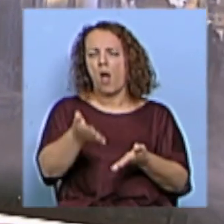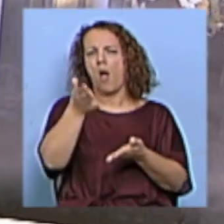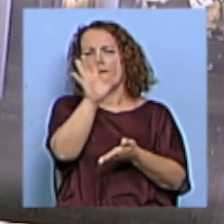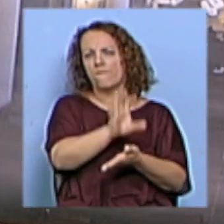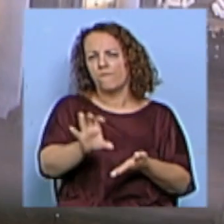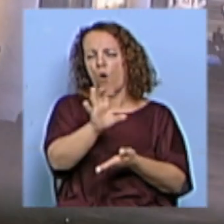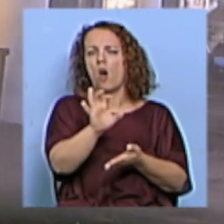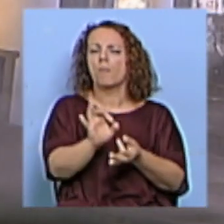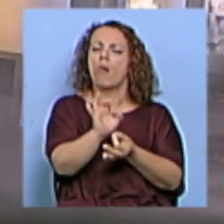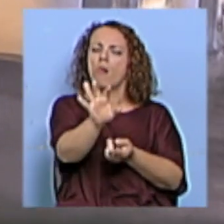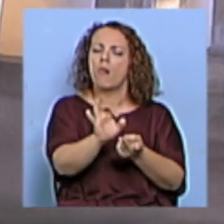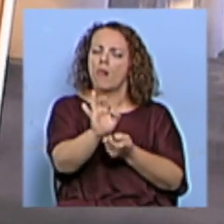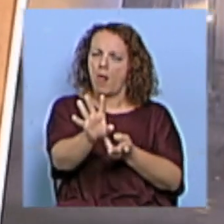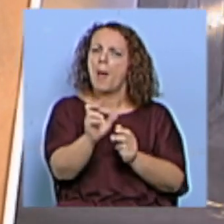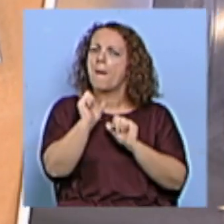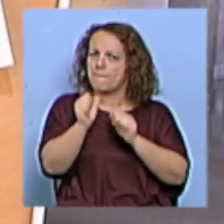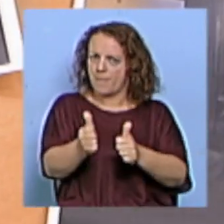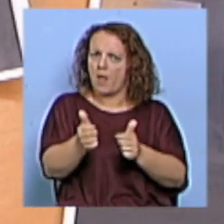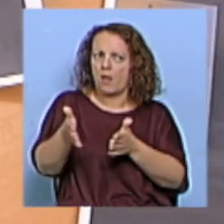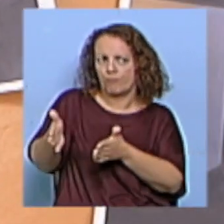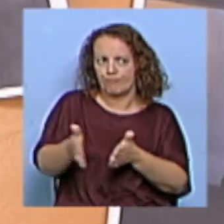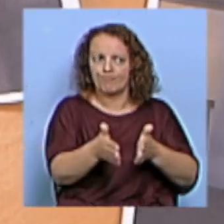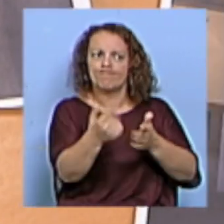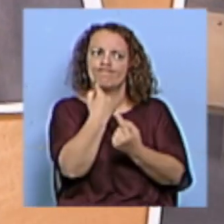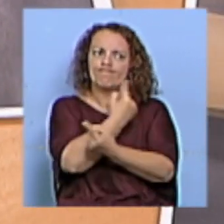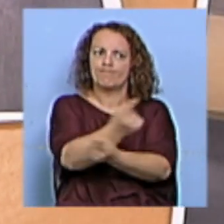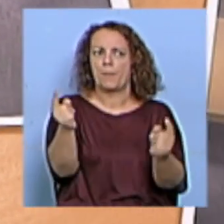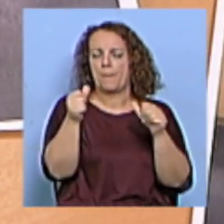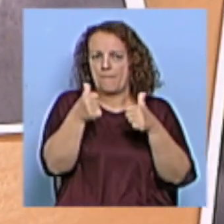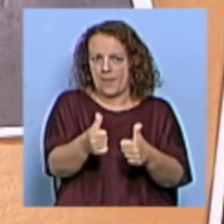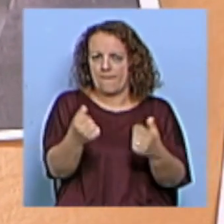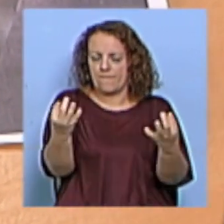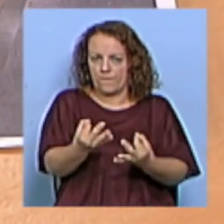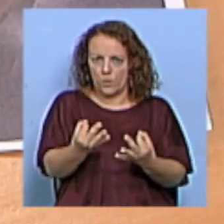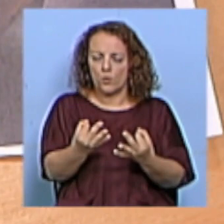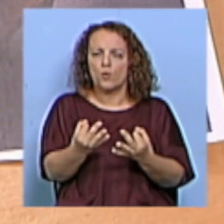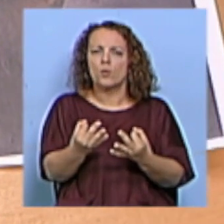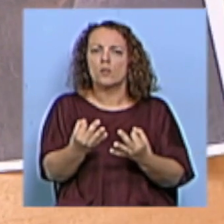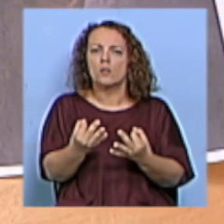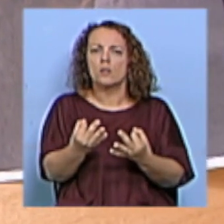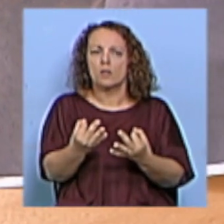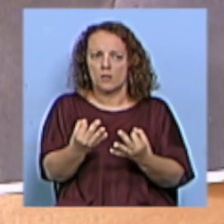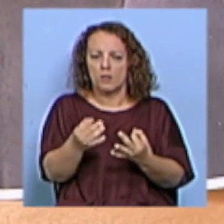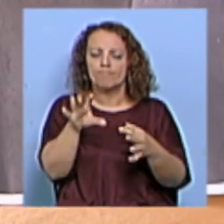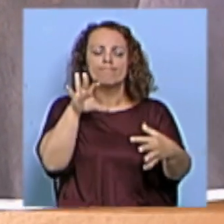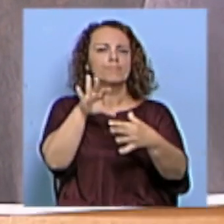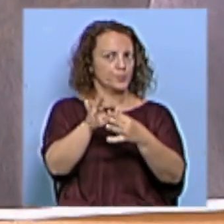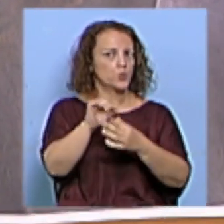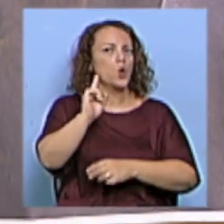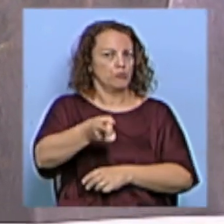nesse sentido, todas elas bem ditas, digamos assim, E tem a ver com o